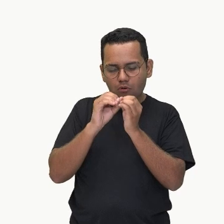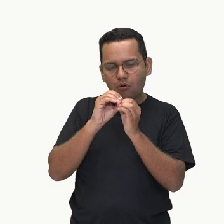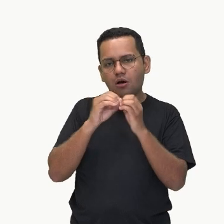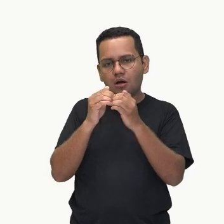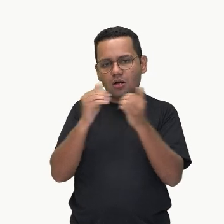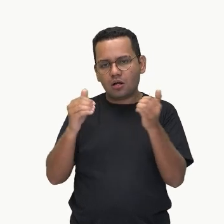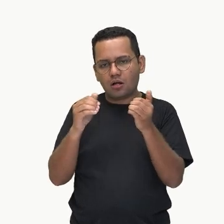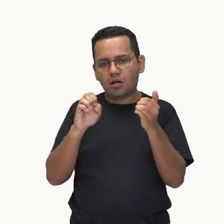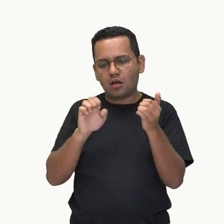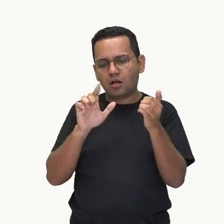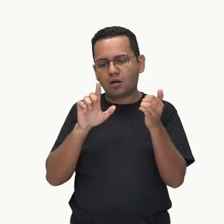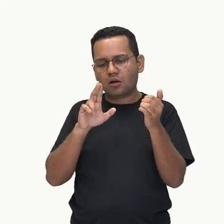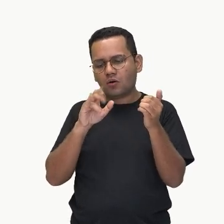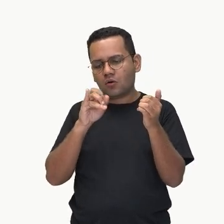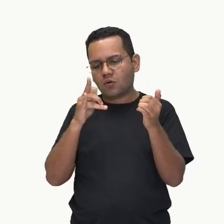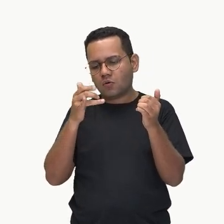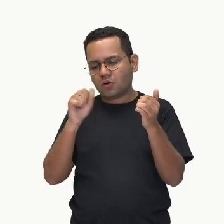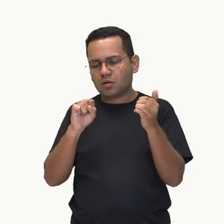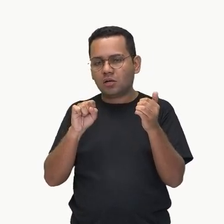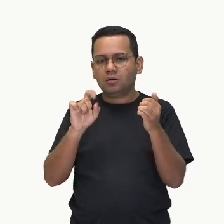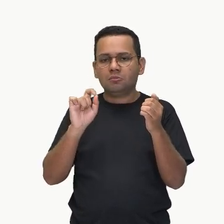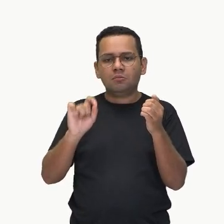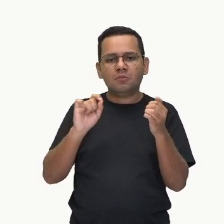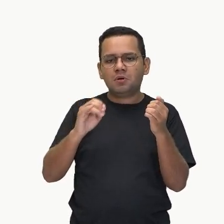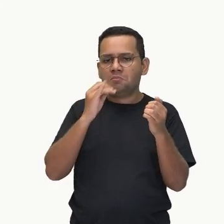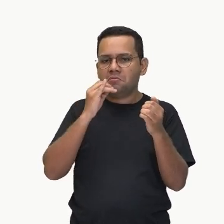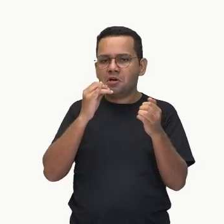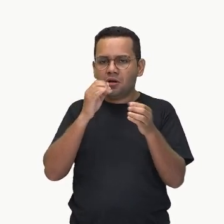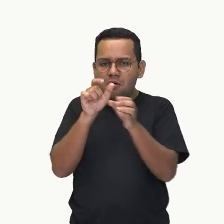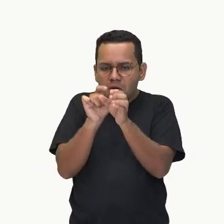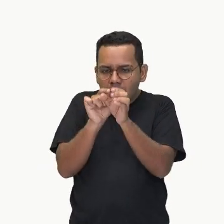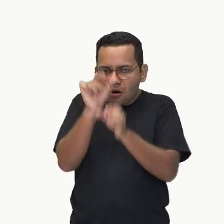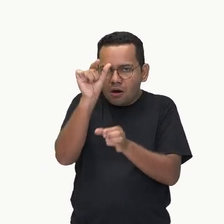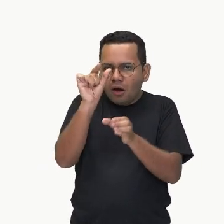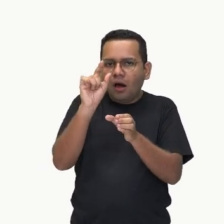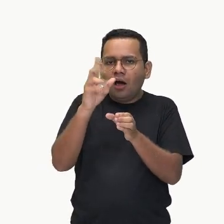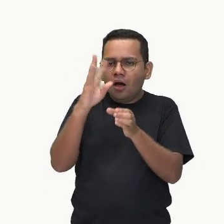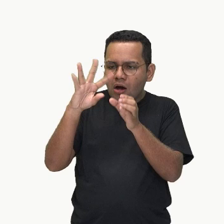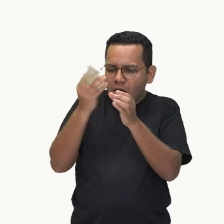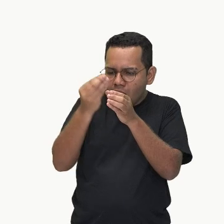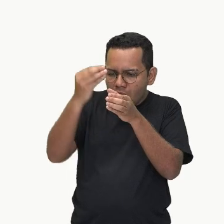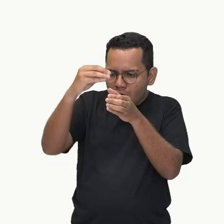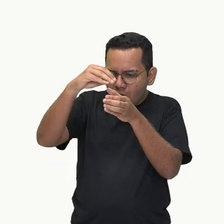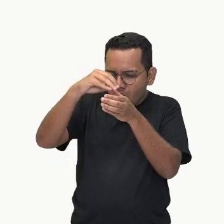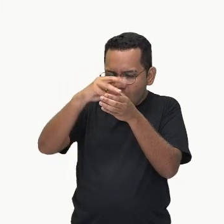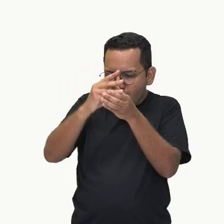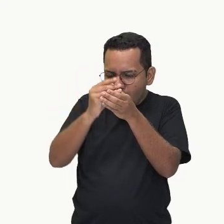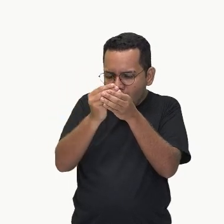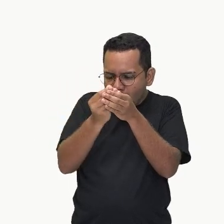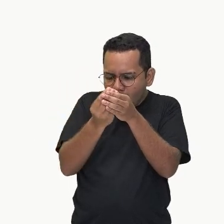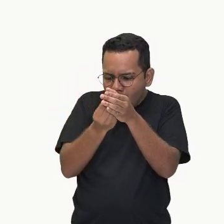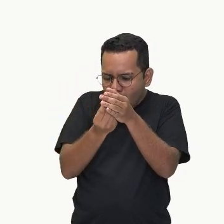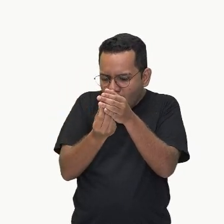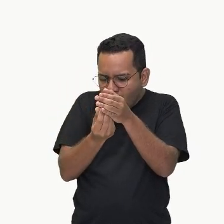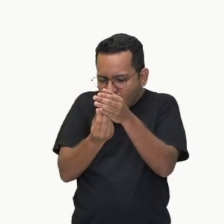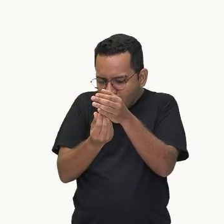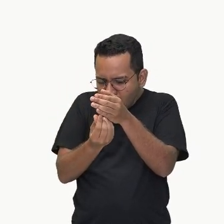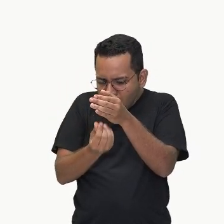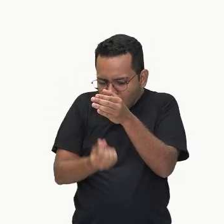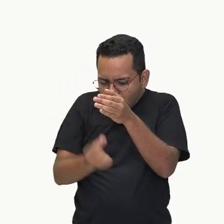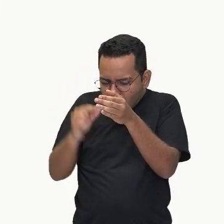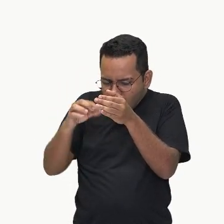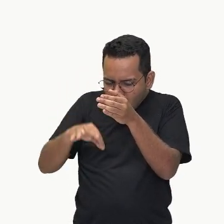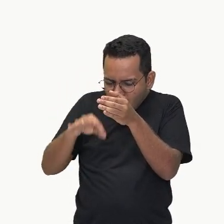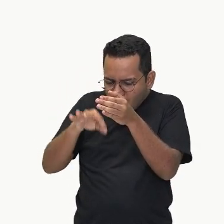moléculas eluídas que atravessaram a nossa coluna cromatográfica. Ele é um método bastante complexo e, como eu